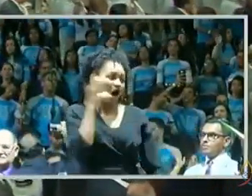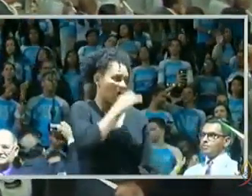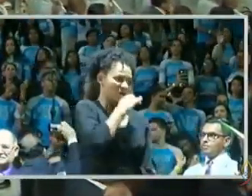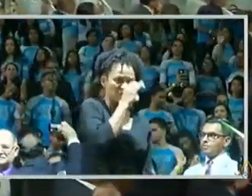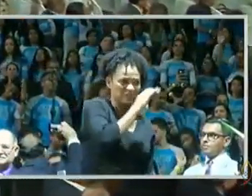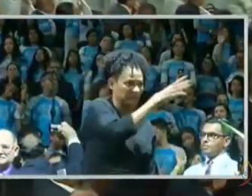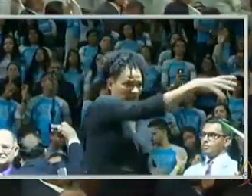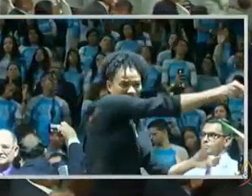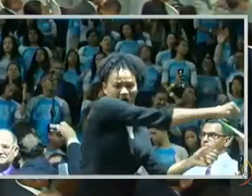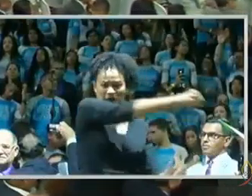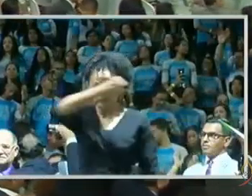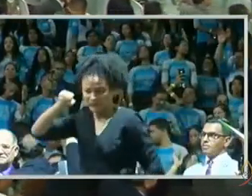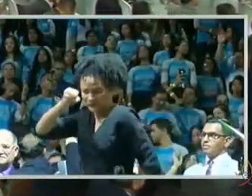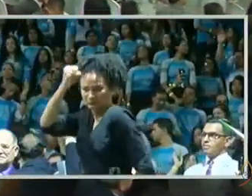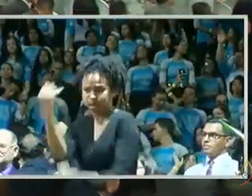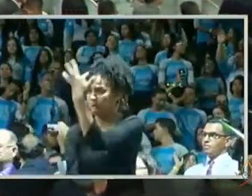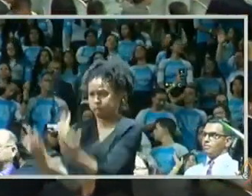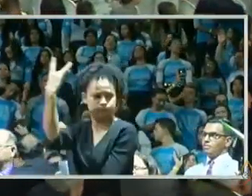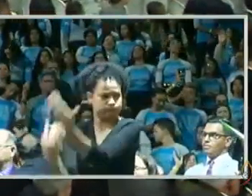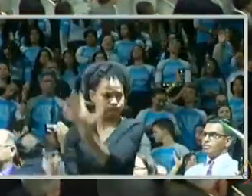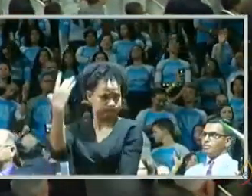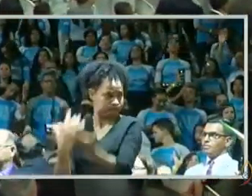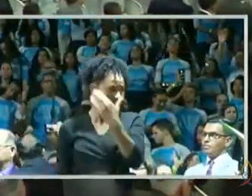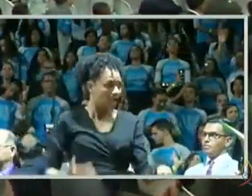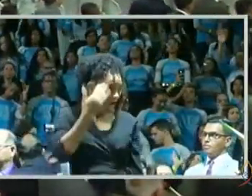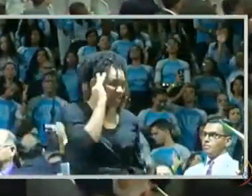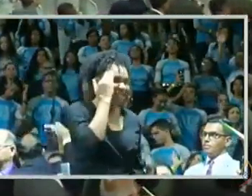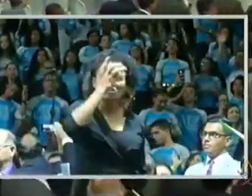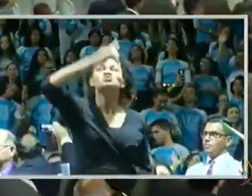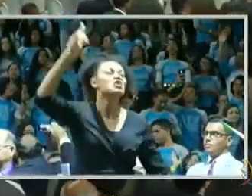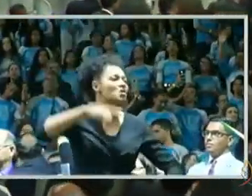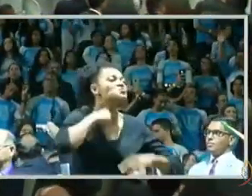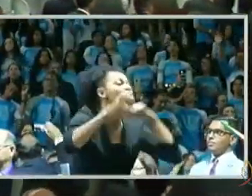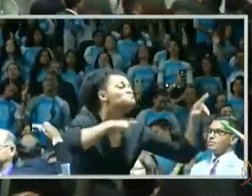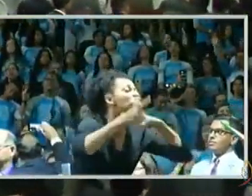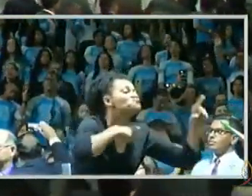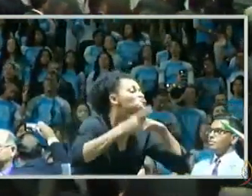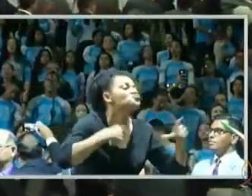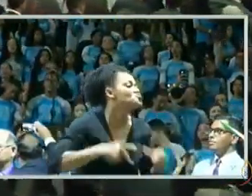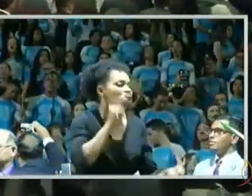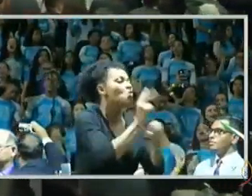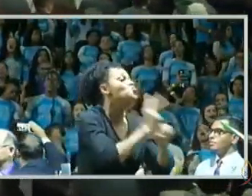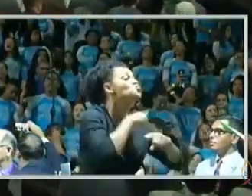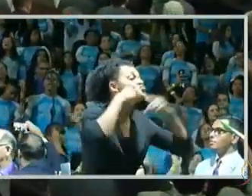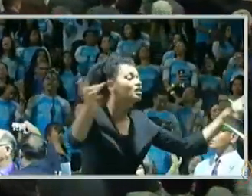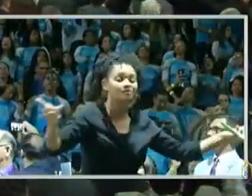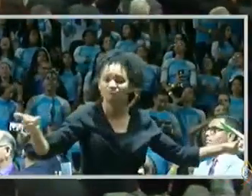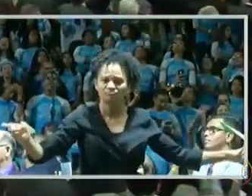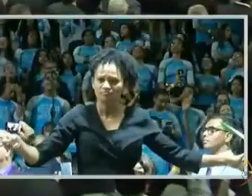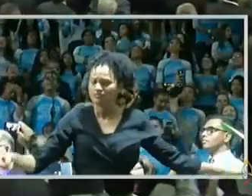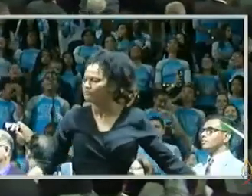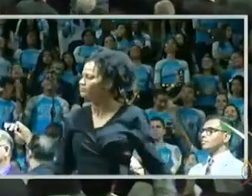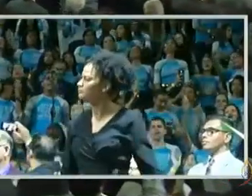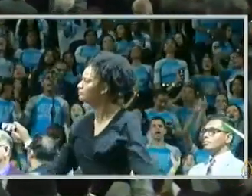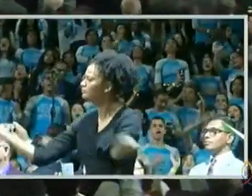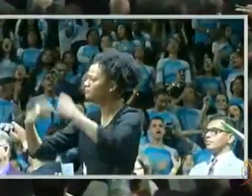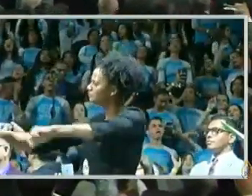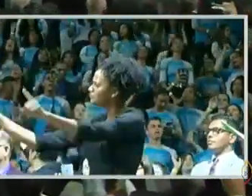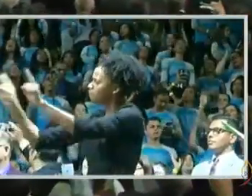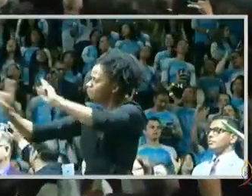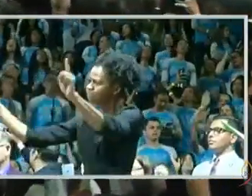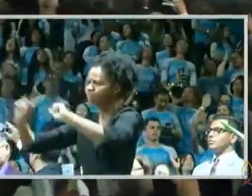imediatamente atirados na fornalha em chama. E que Deus os poderá livrar das minhas mãos. Não